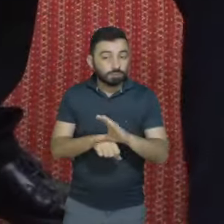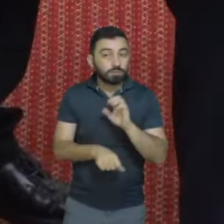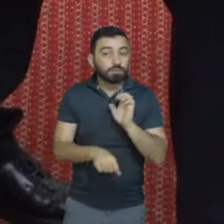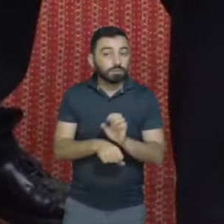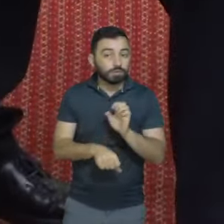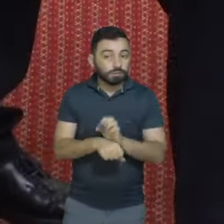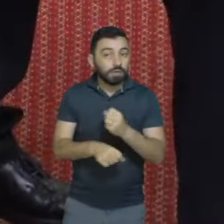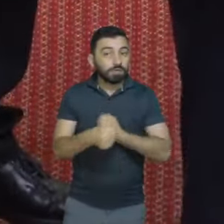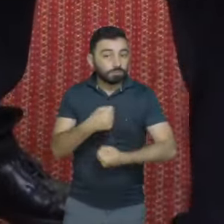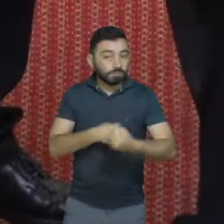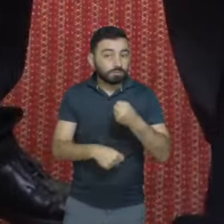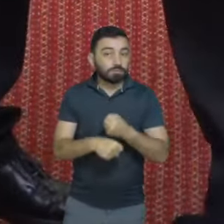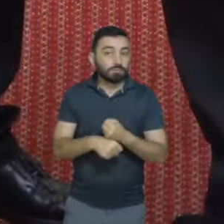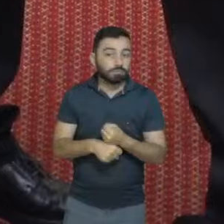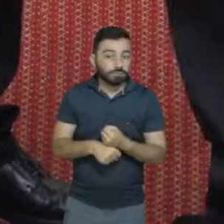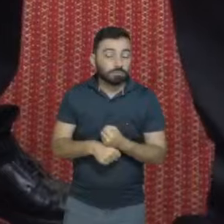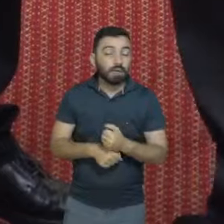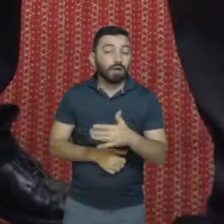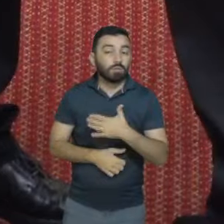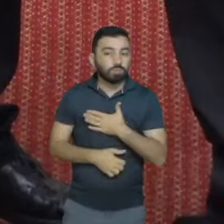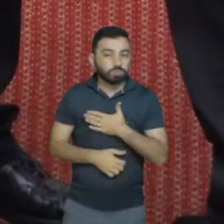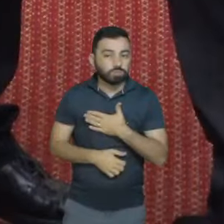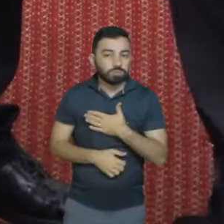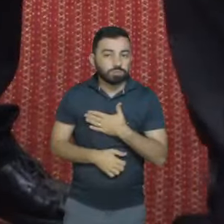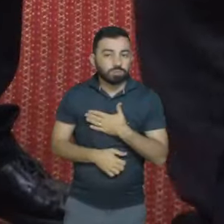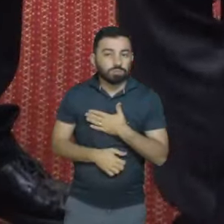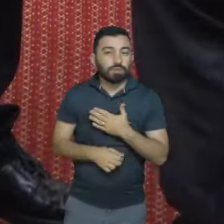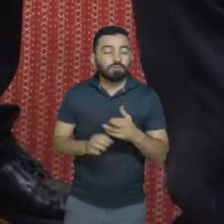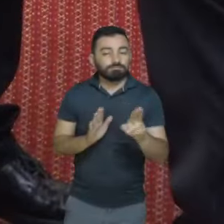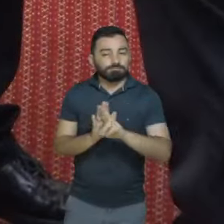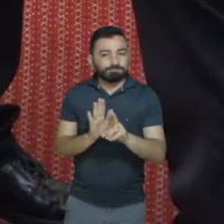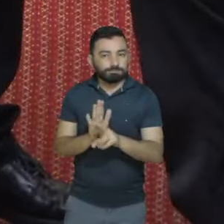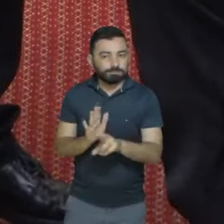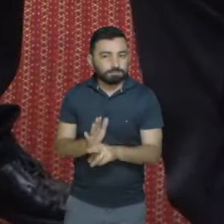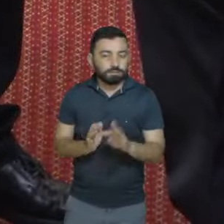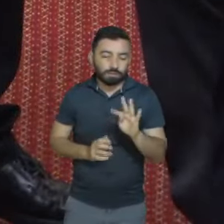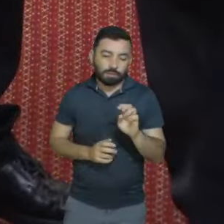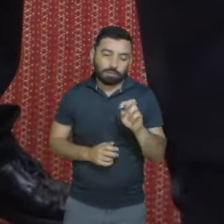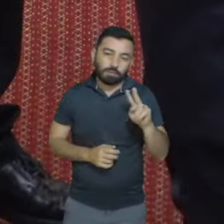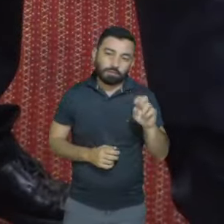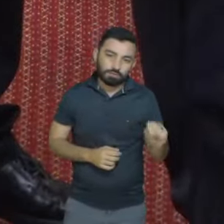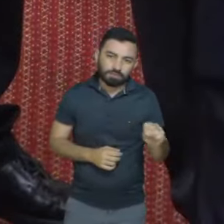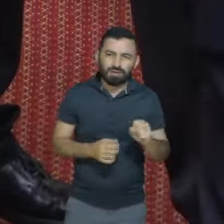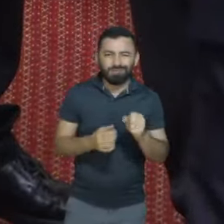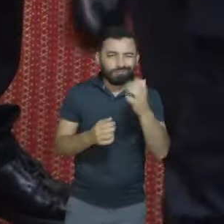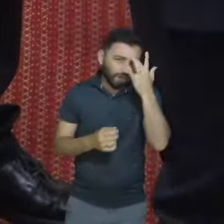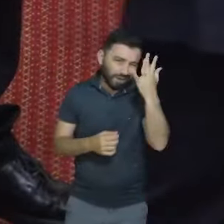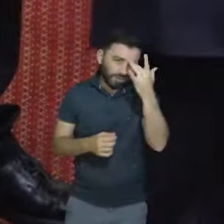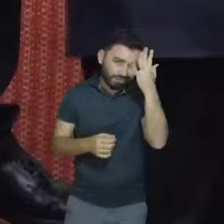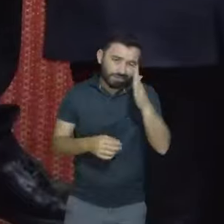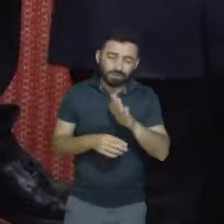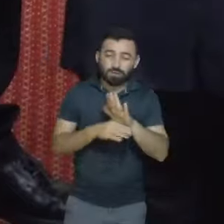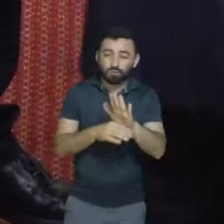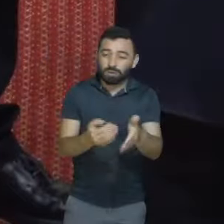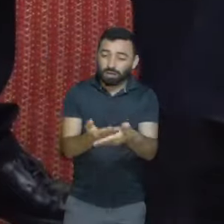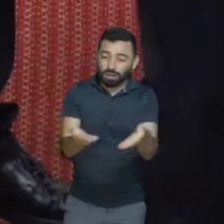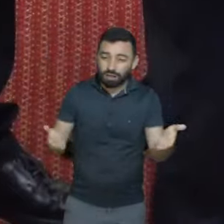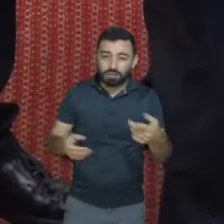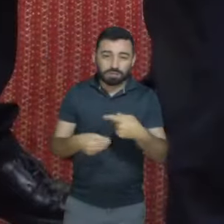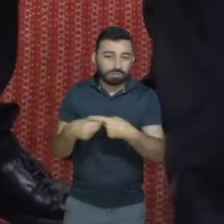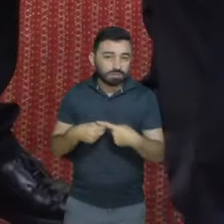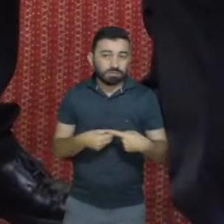o ano passado, em agosto, né, a regulamentação das TEVs, onde facilitou muito a vida dos municípios. E